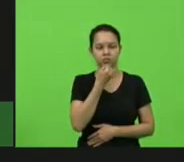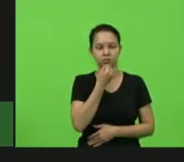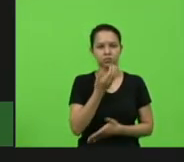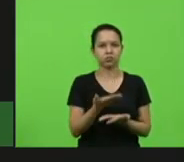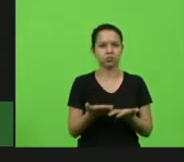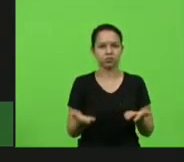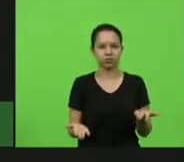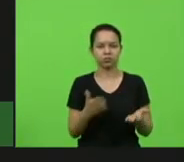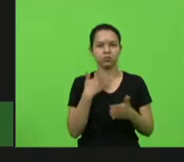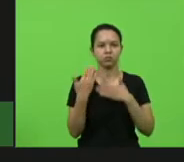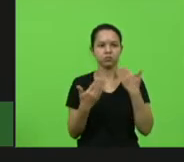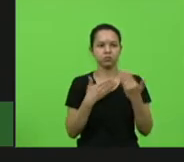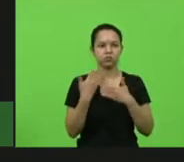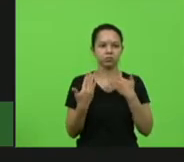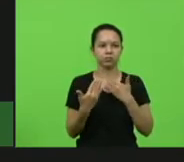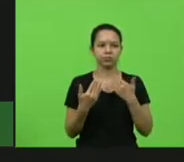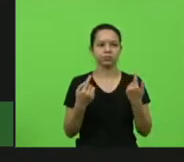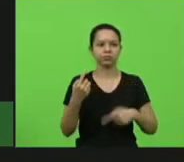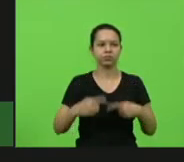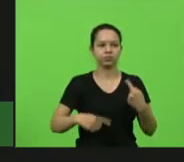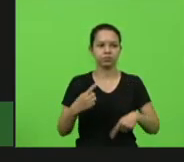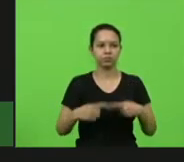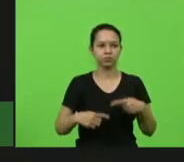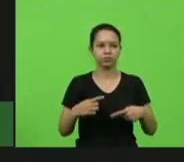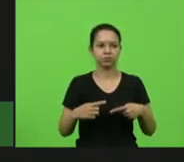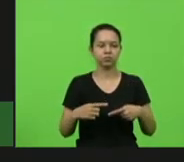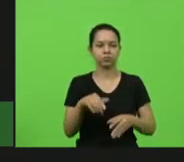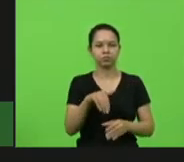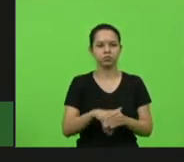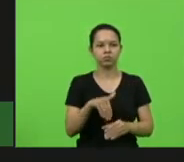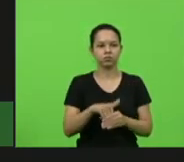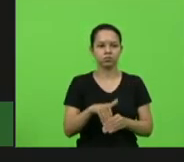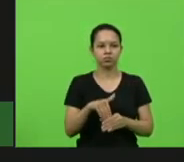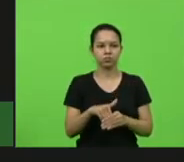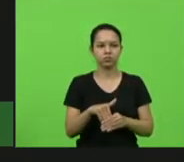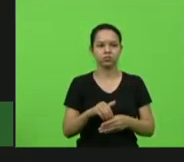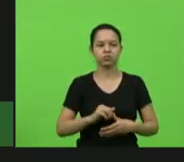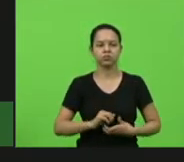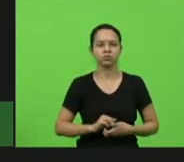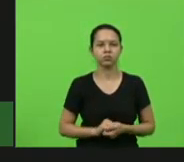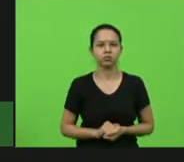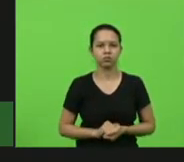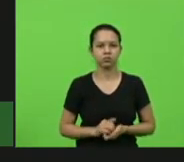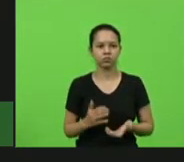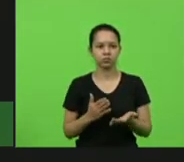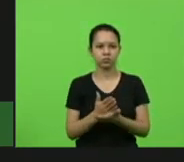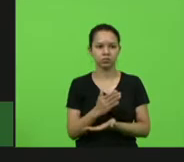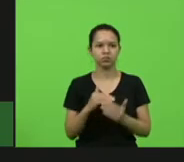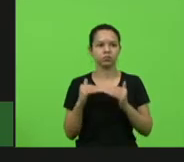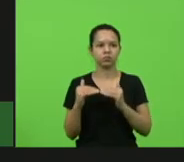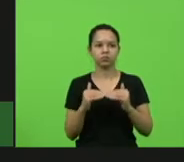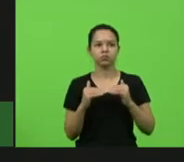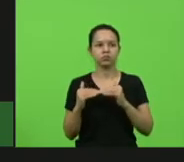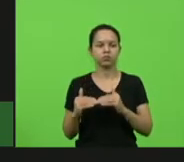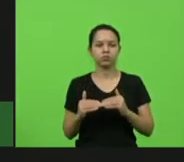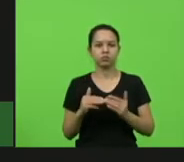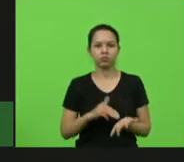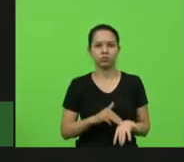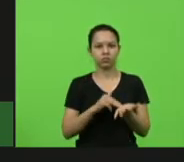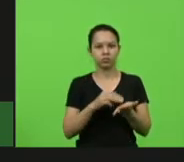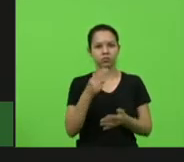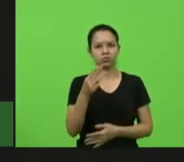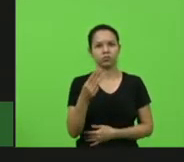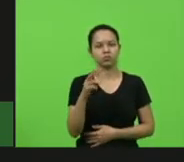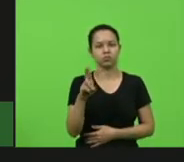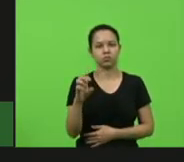discussão. Não havendo quem queira discutir, em votação. Deputados que aprovam, permaneçam como se encontra. Aprovado por unanimidade. Moção 350,